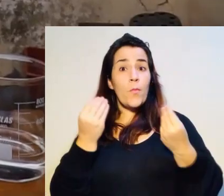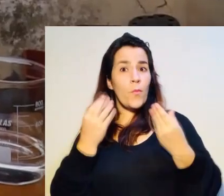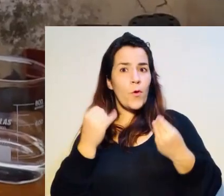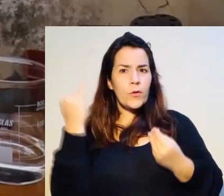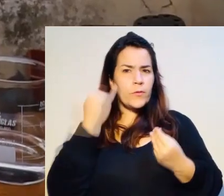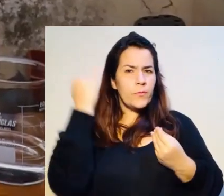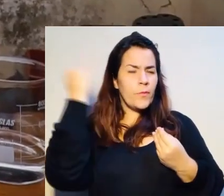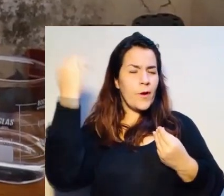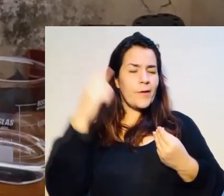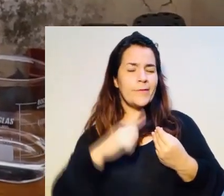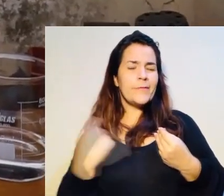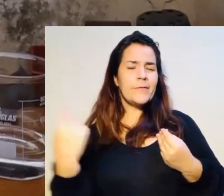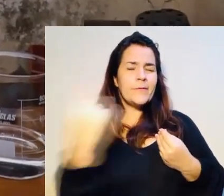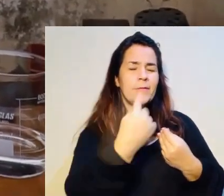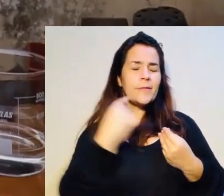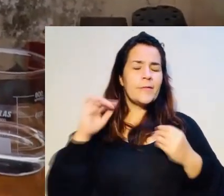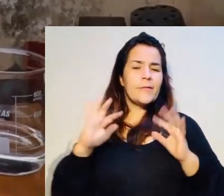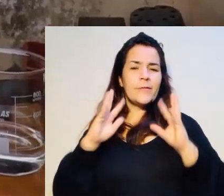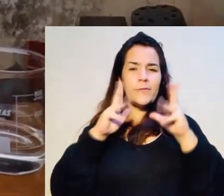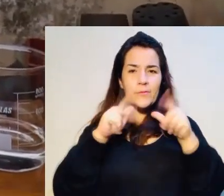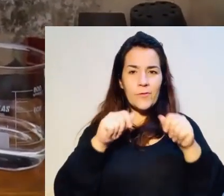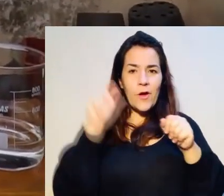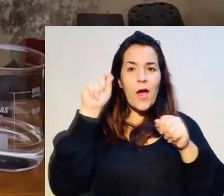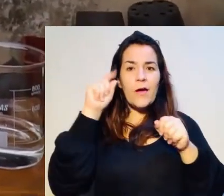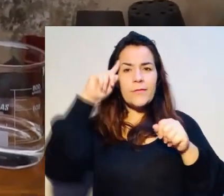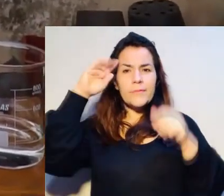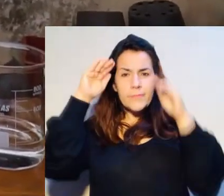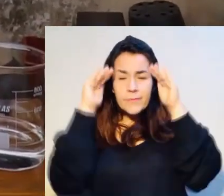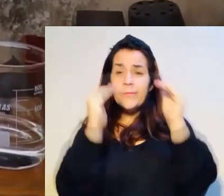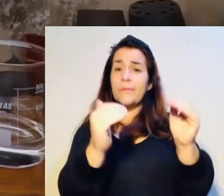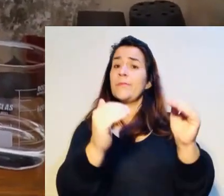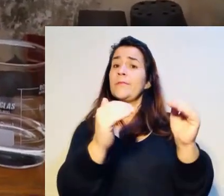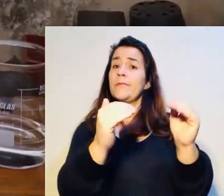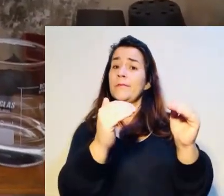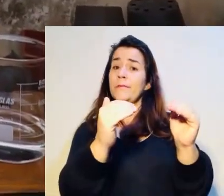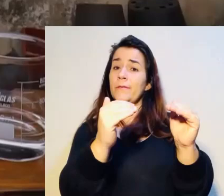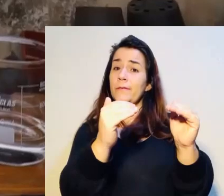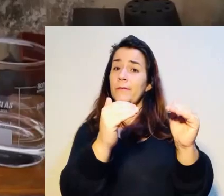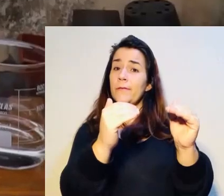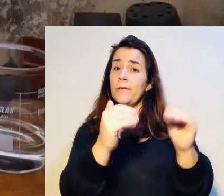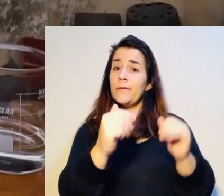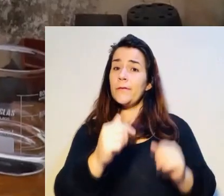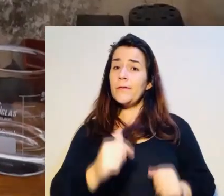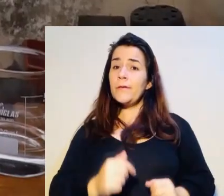E é muito importante pra gente que isso seja reconhecido.